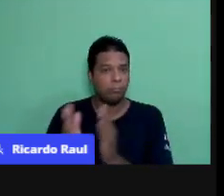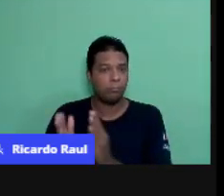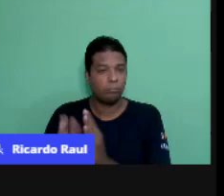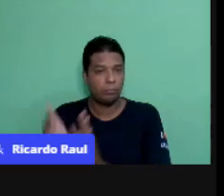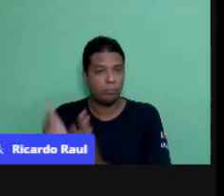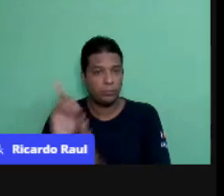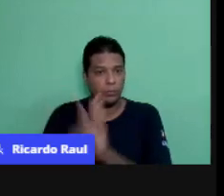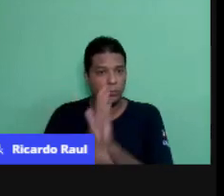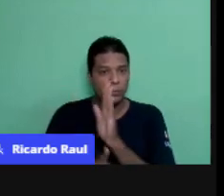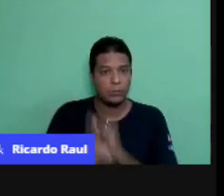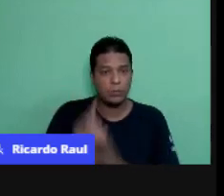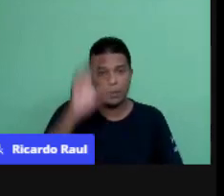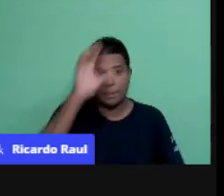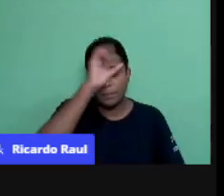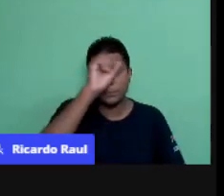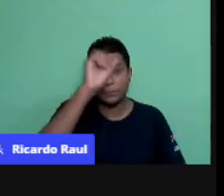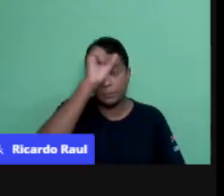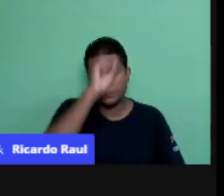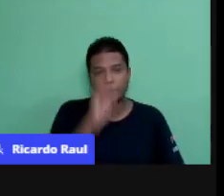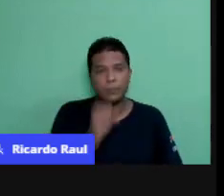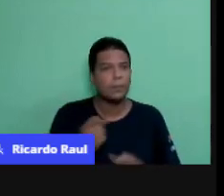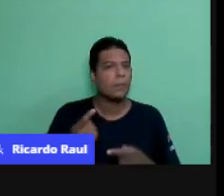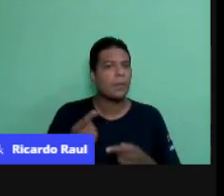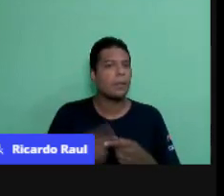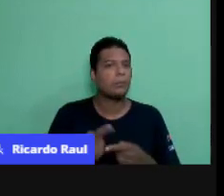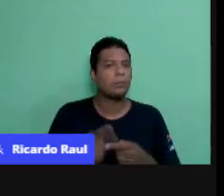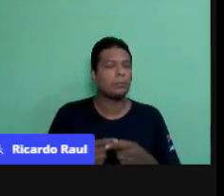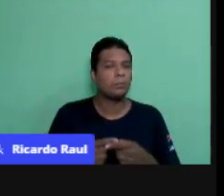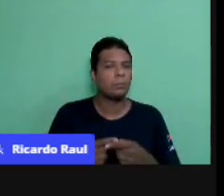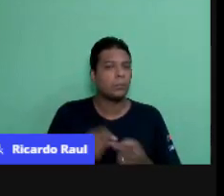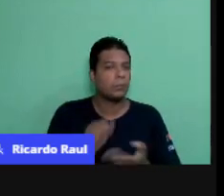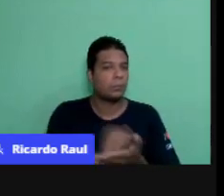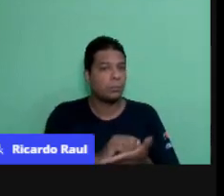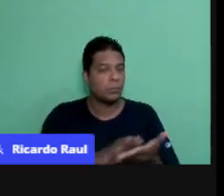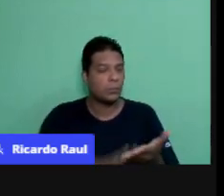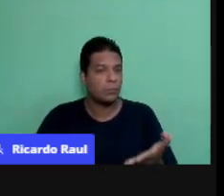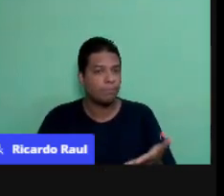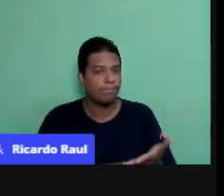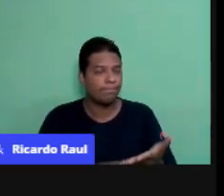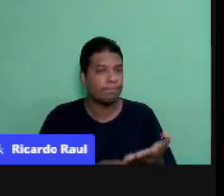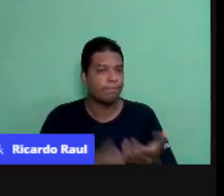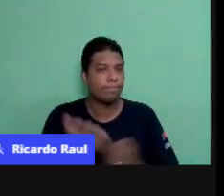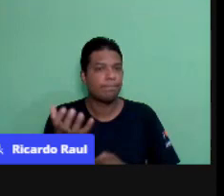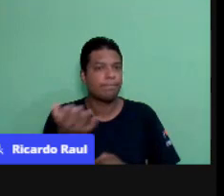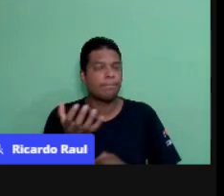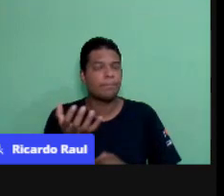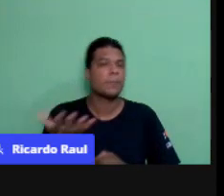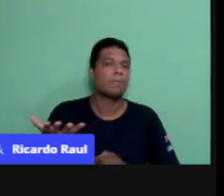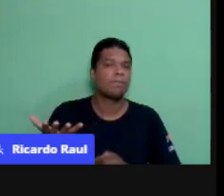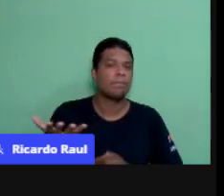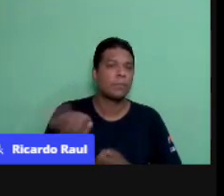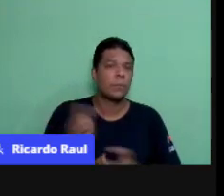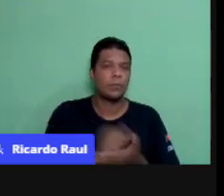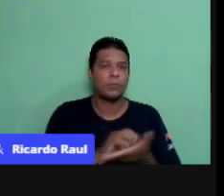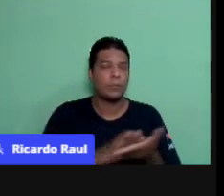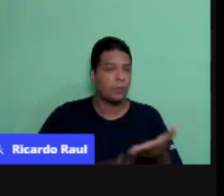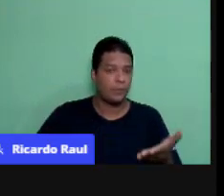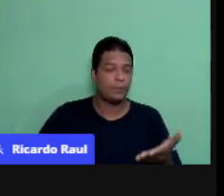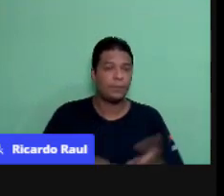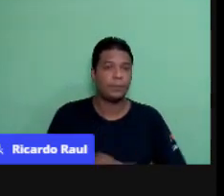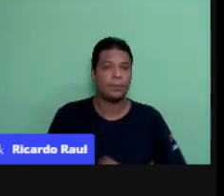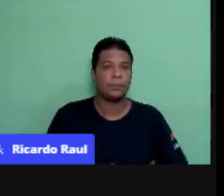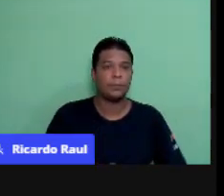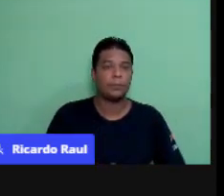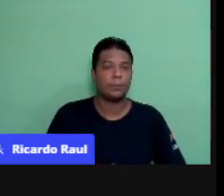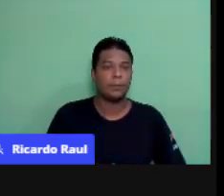de aprendizagem, por que eu coloquei aquela atividade? O que eu quero com aquela atividade? Né? Aí